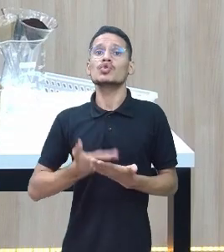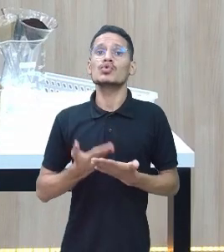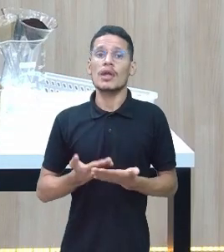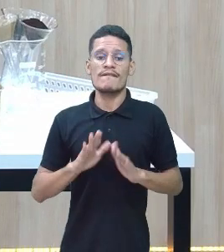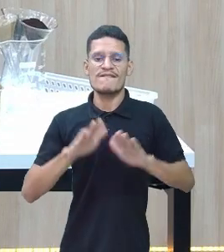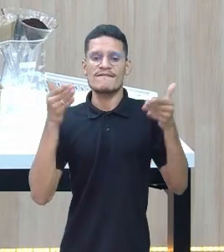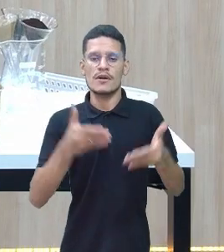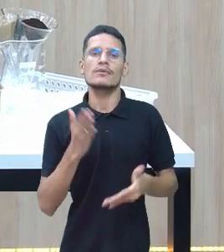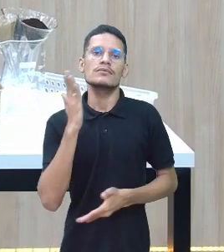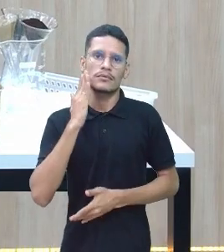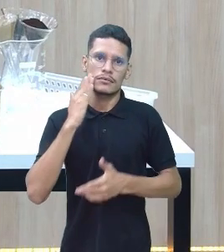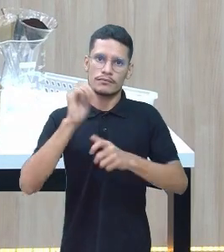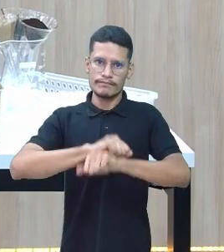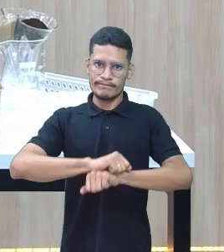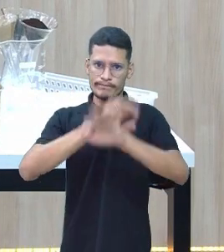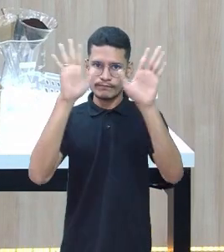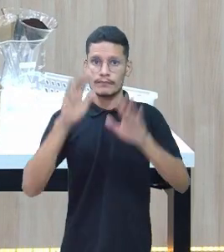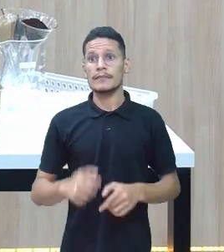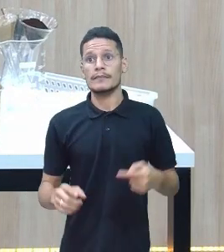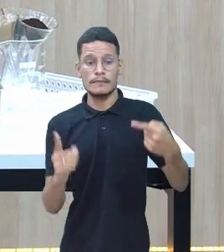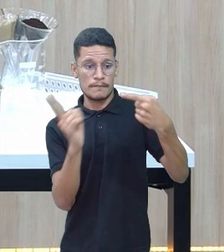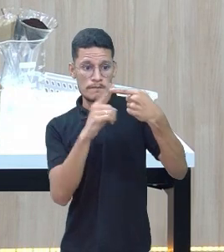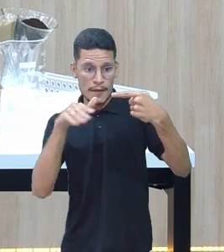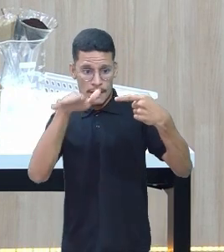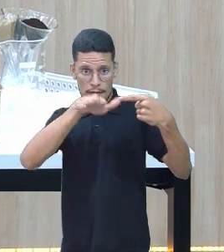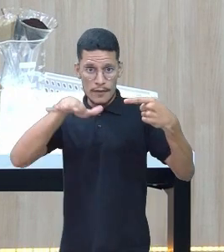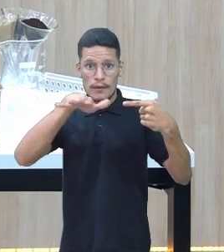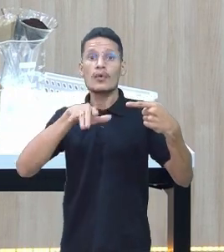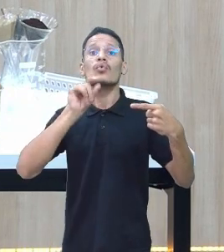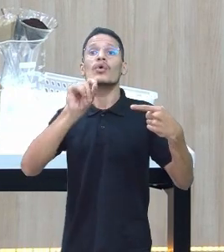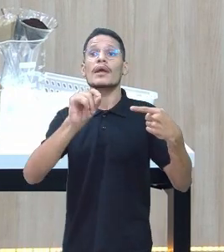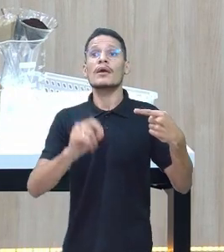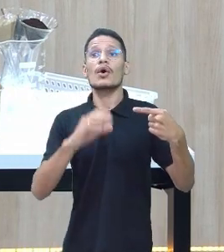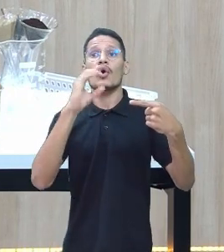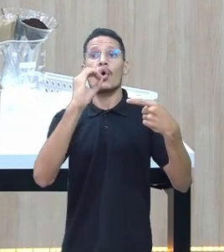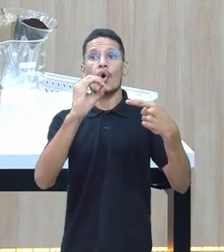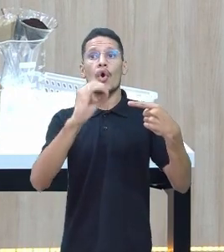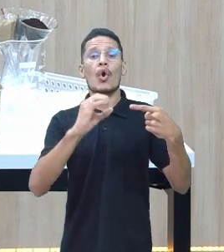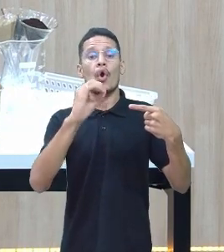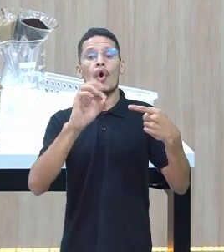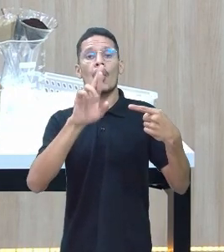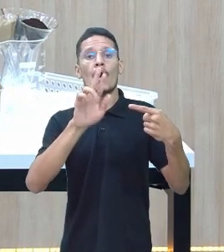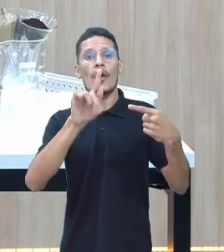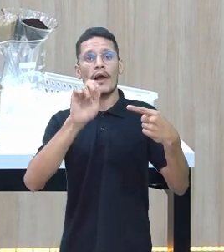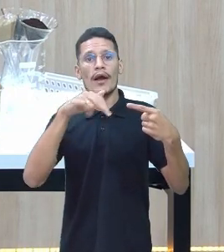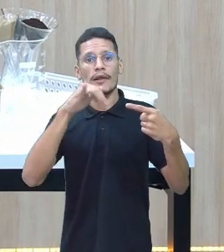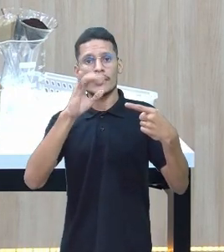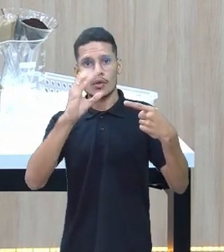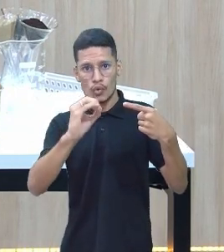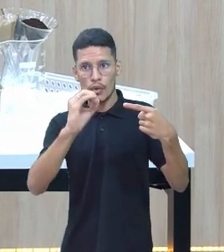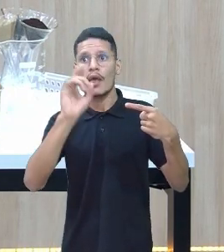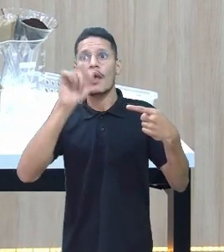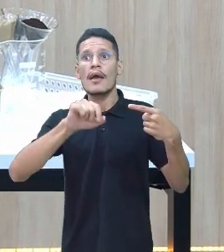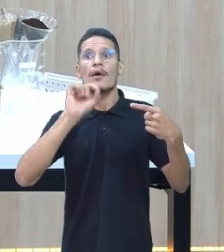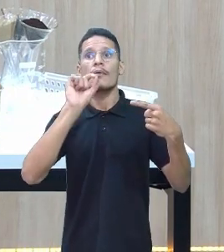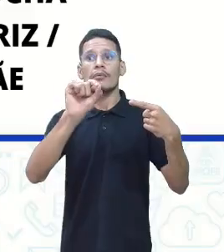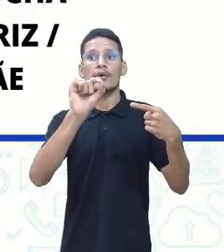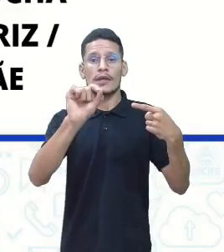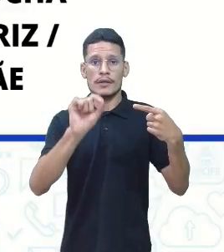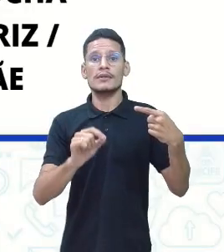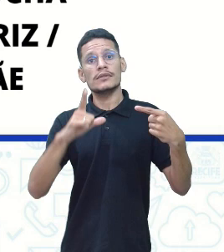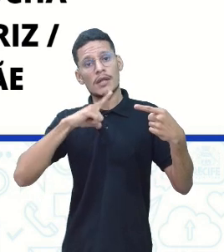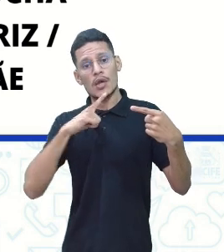poder entender. Então, a questão do primeiro horizonte é o horizonte O, é o horizonte orgânico. Então, aqui a gente vai ver uma